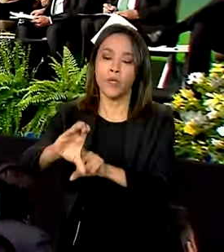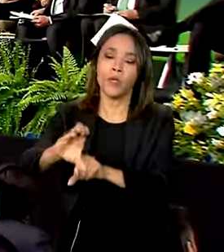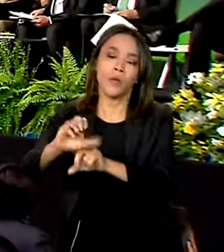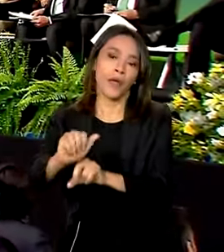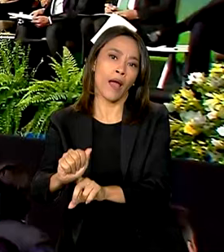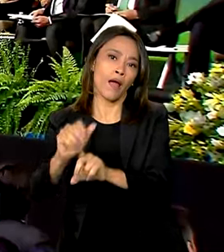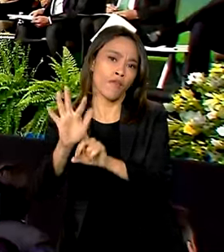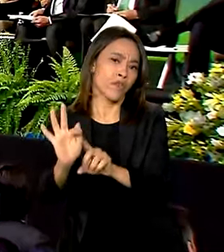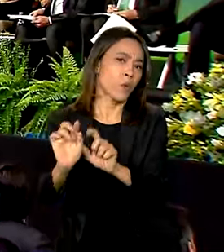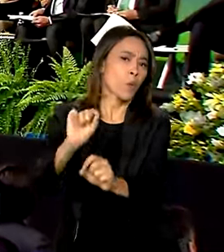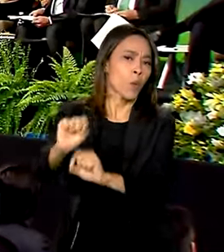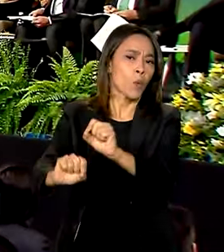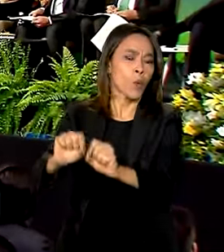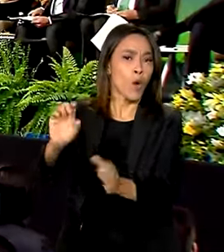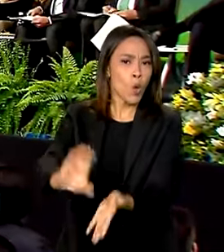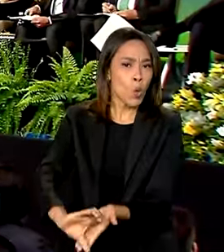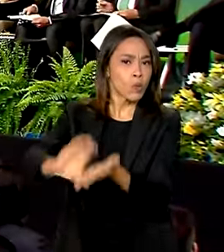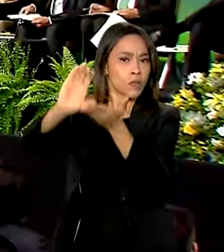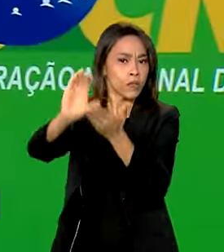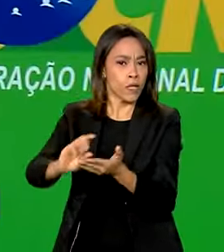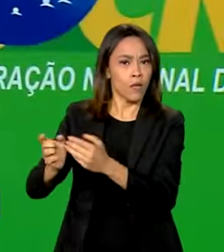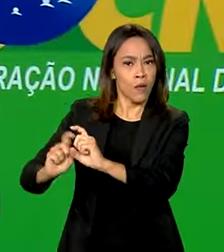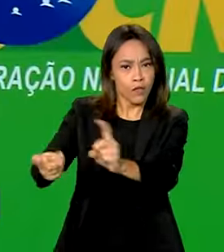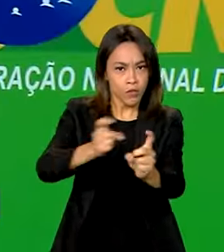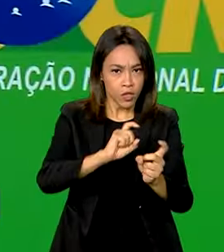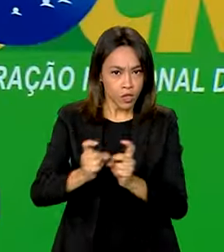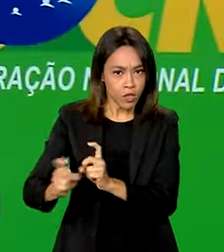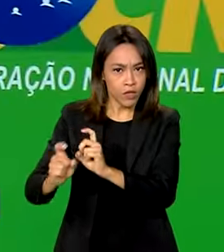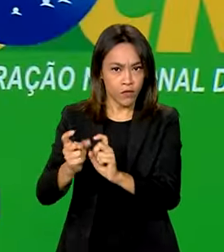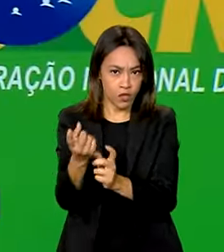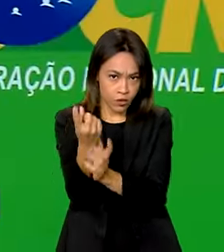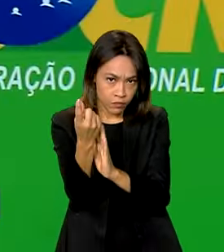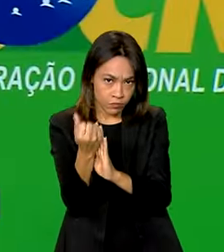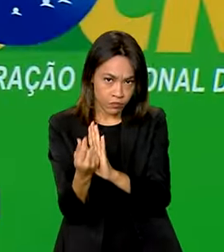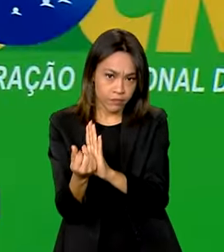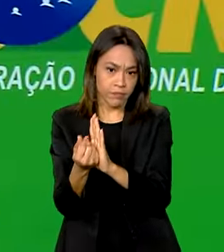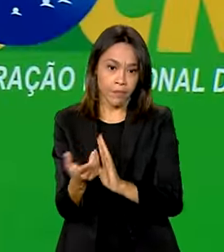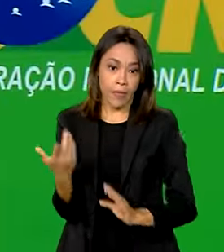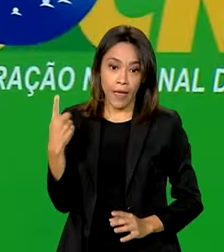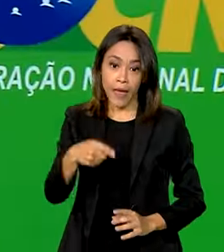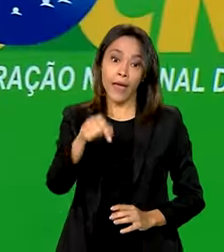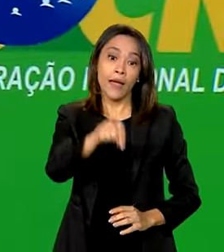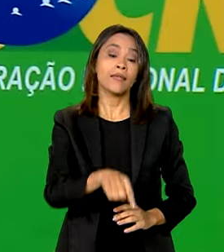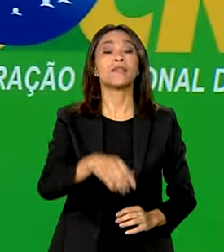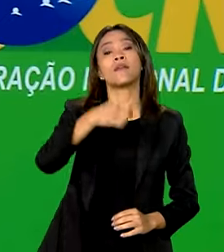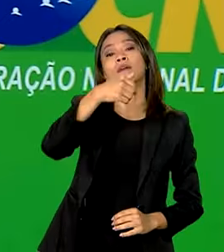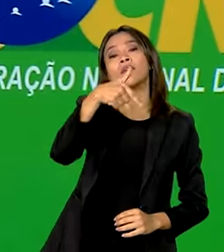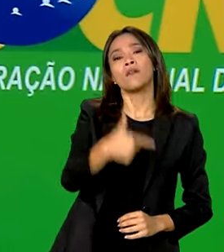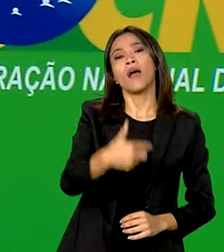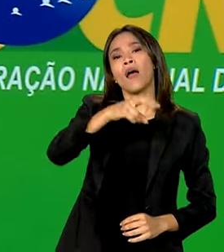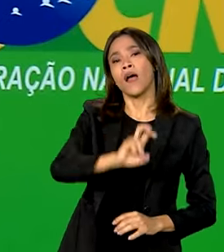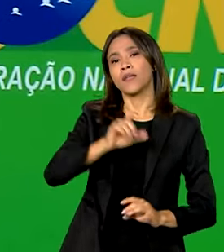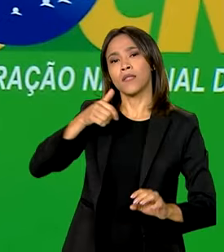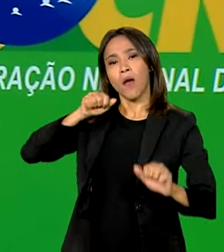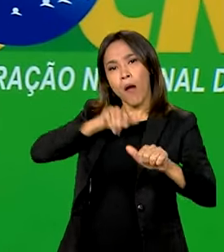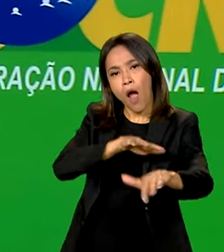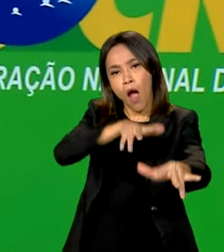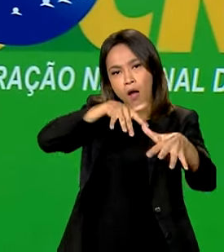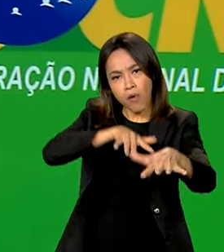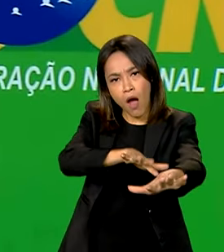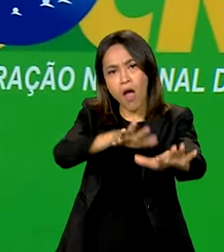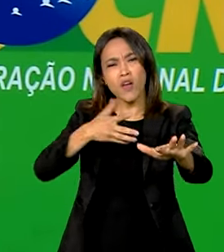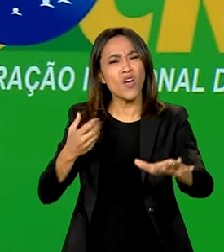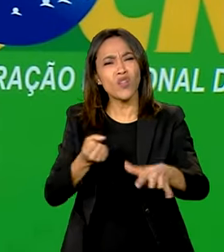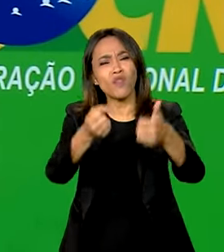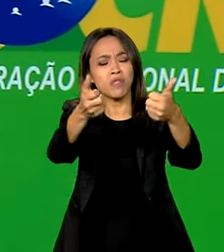Conselho Administrativo de Recursos Fiscais. Essa aqui já é a 25ª marcha. Eu não vou aqui traduzir em números, porque